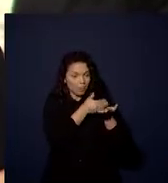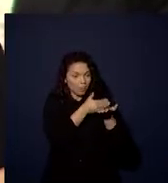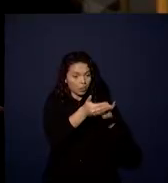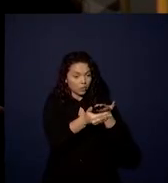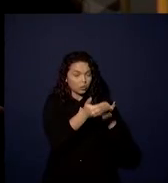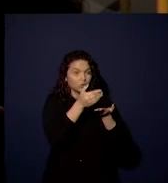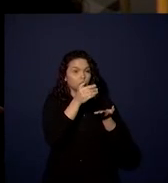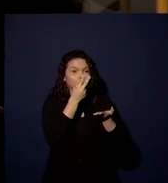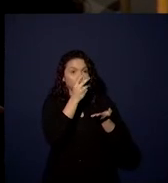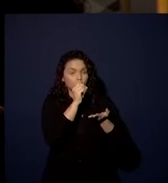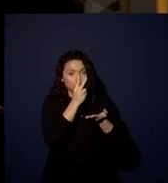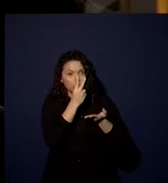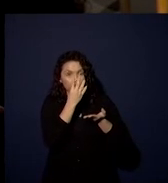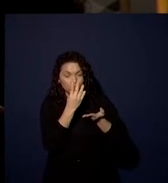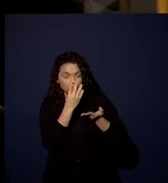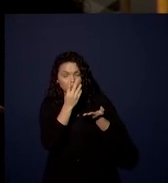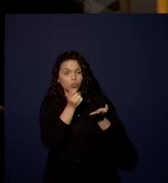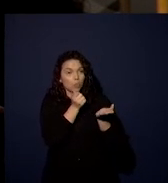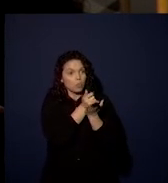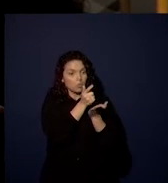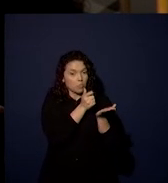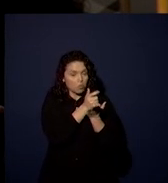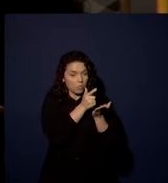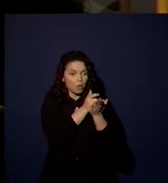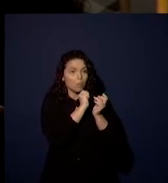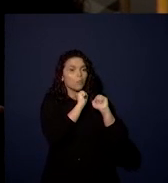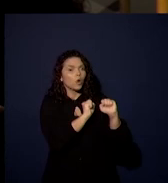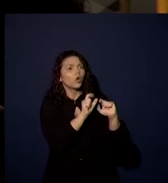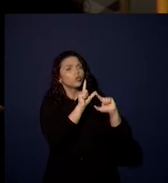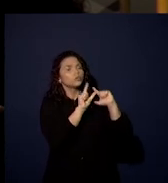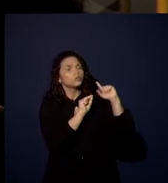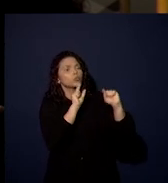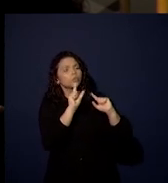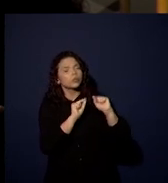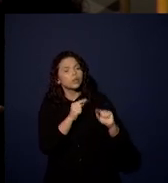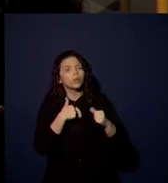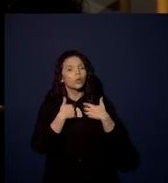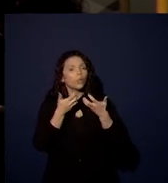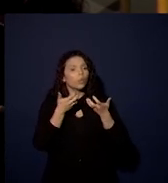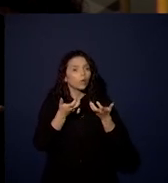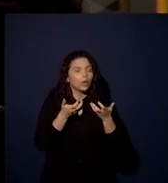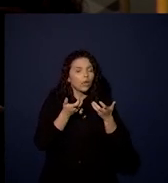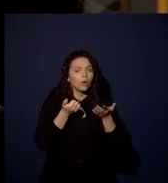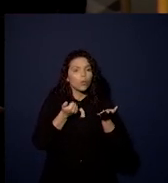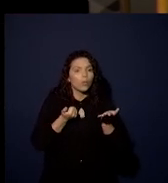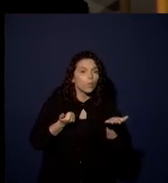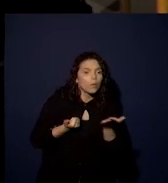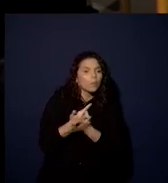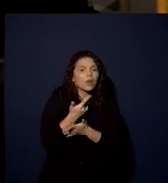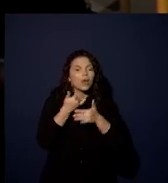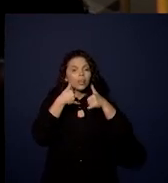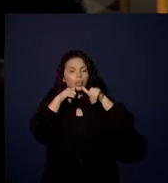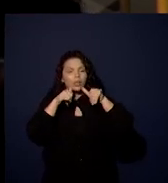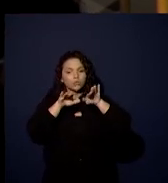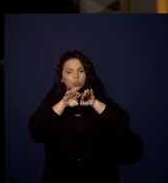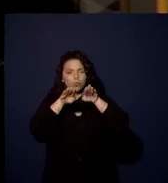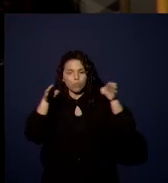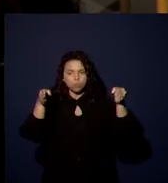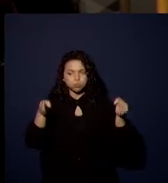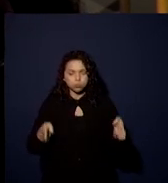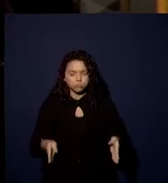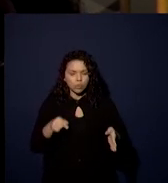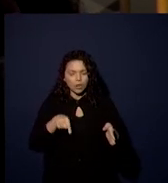de alta tensão possam escolher os seus geradores e tudo isso está sendo